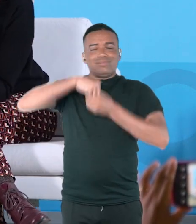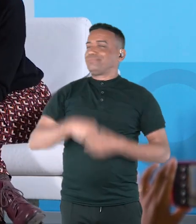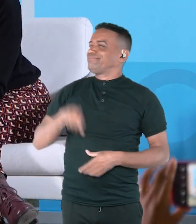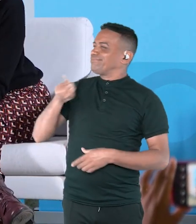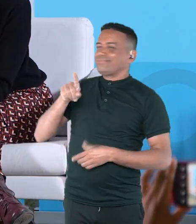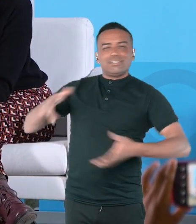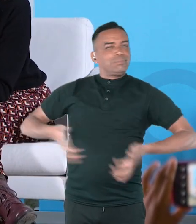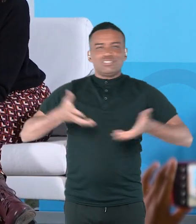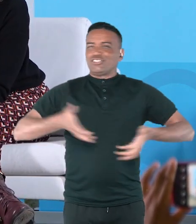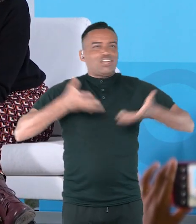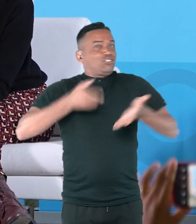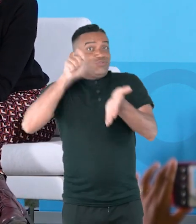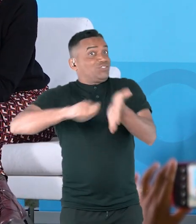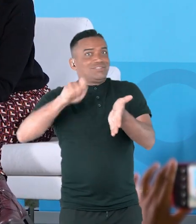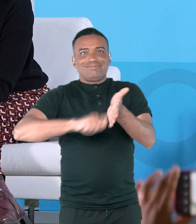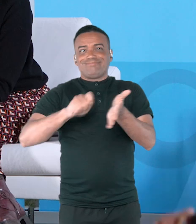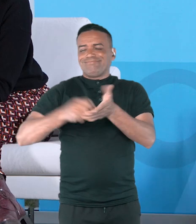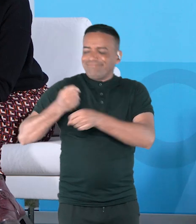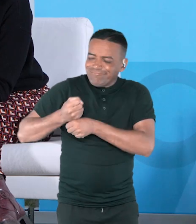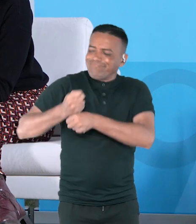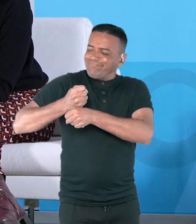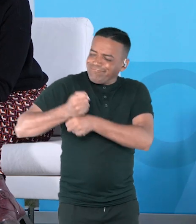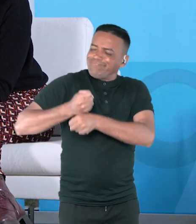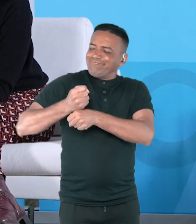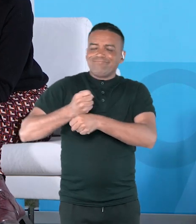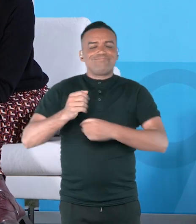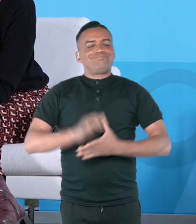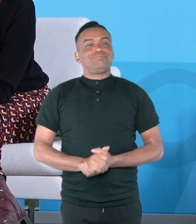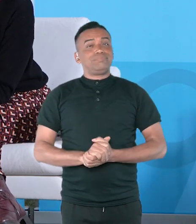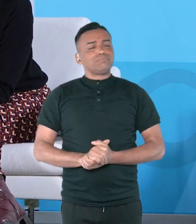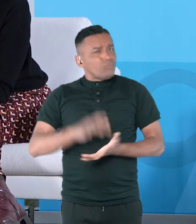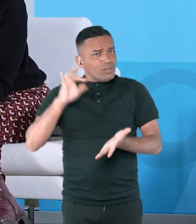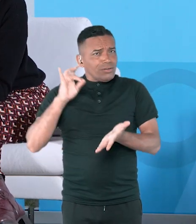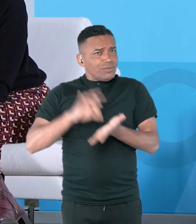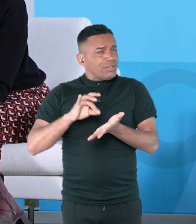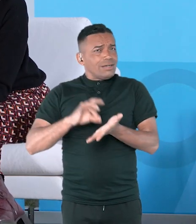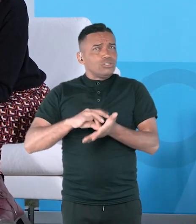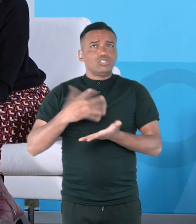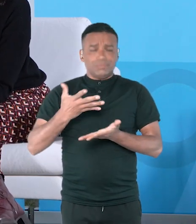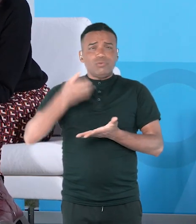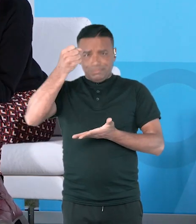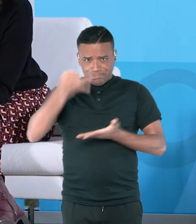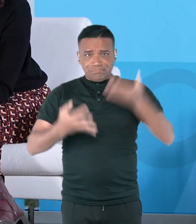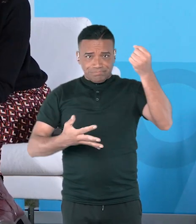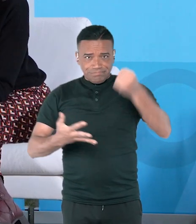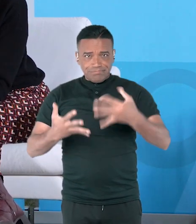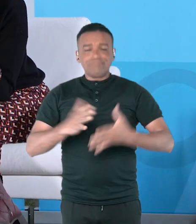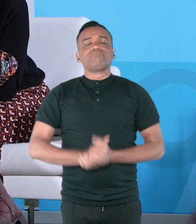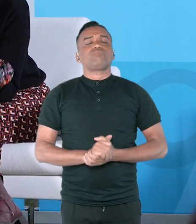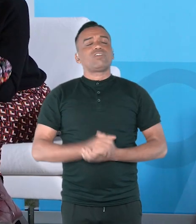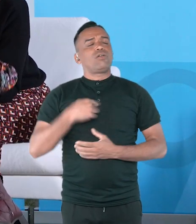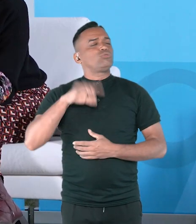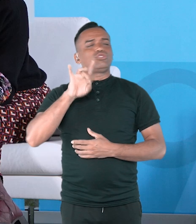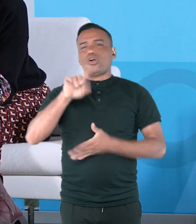O Afonso é danado. O Afonso me incentiva muito a escrever, né? Há muitos anos. Na verdade, o que acontece, eu vou explicar para